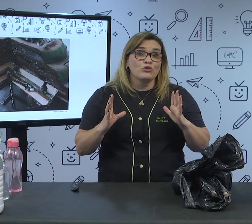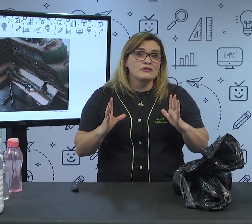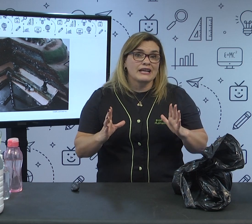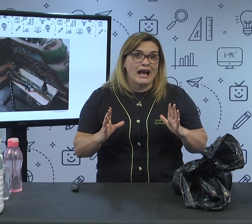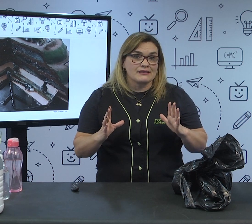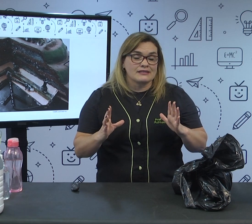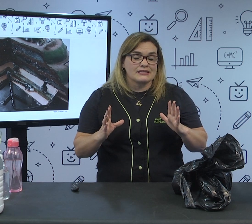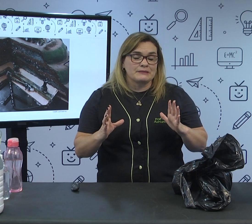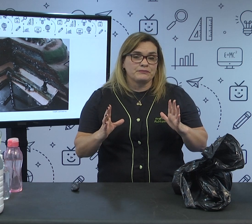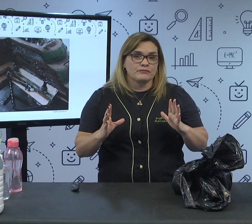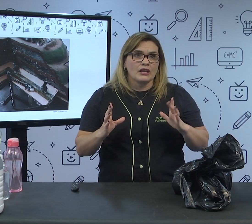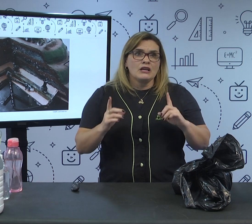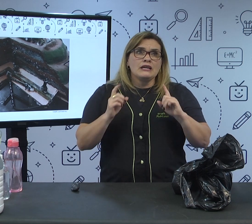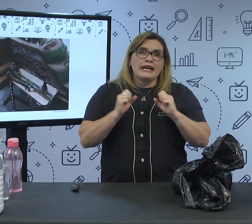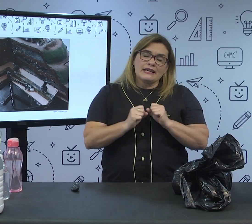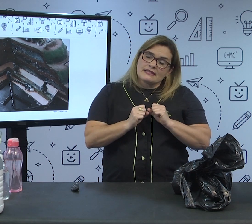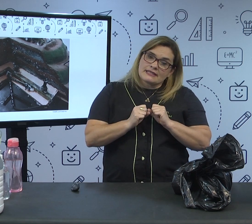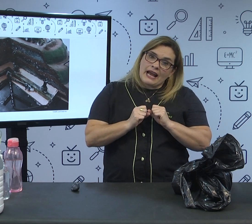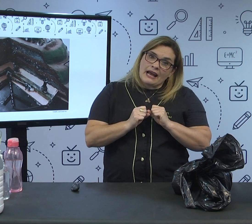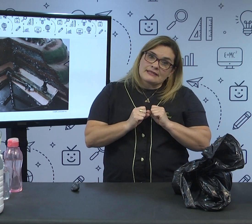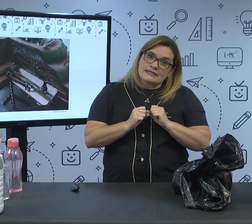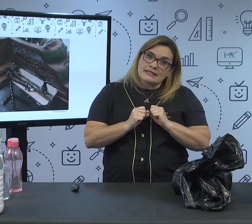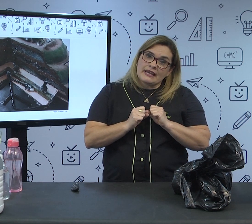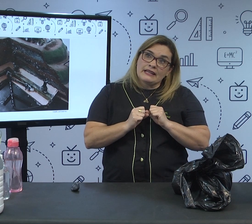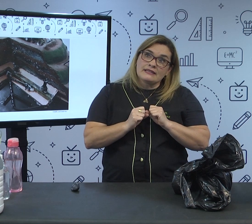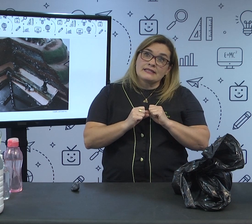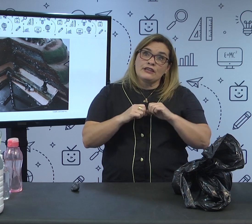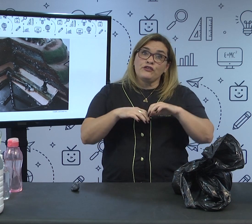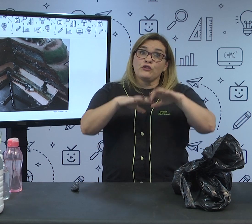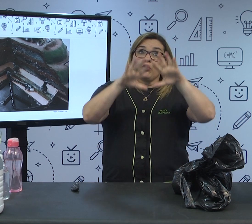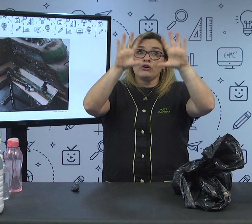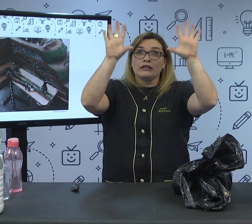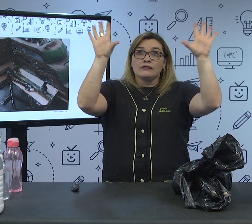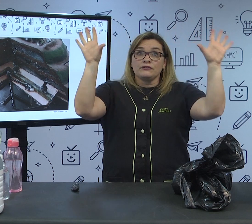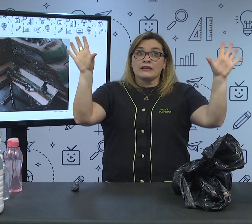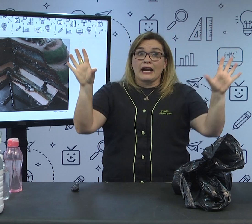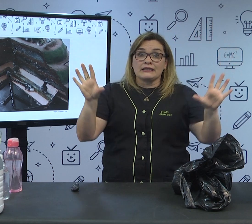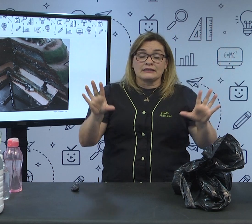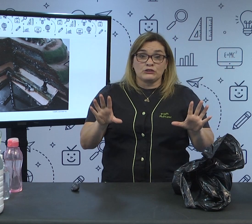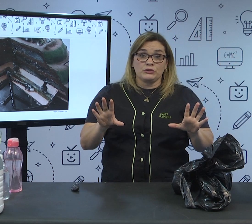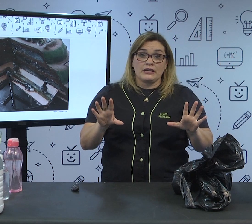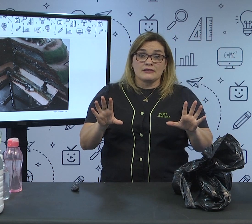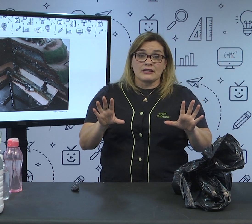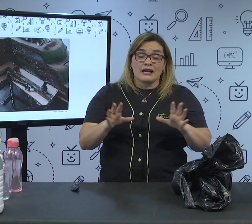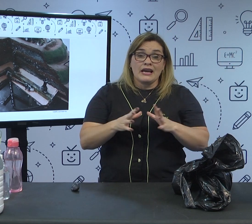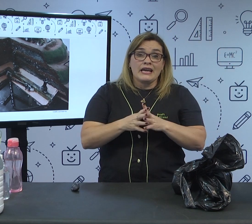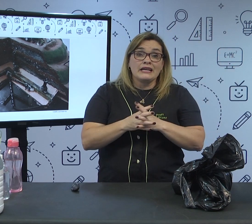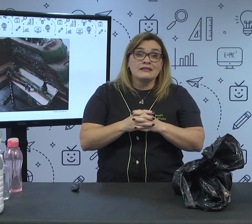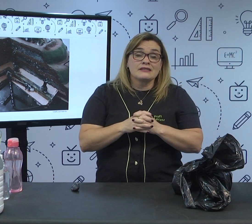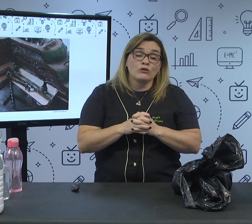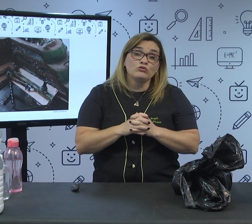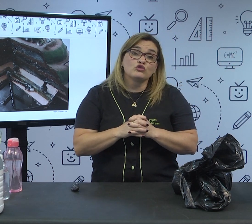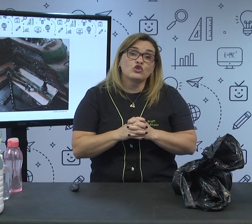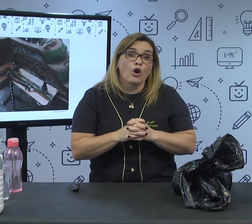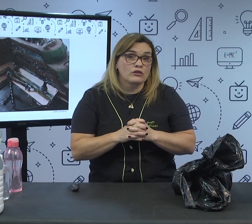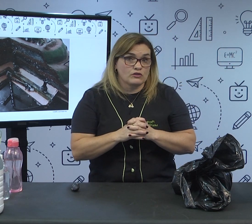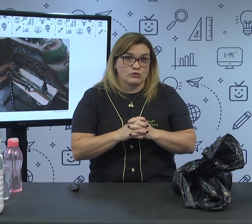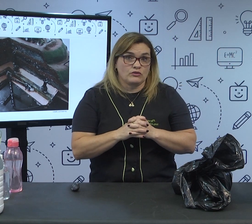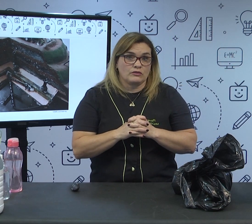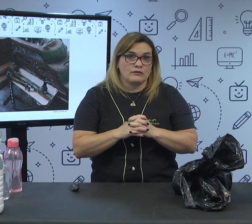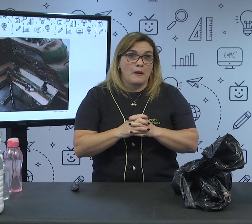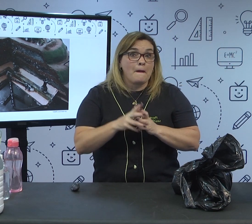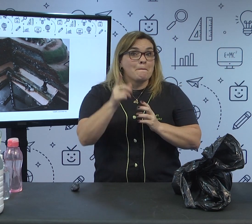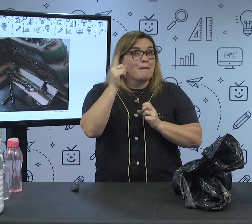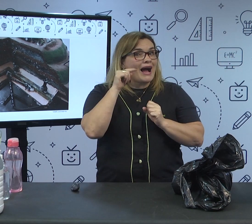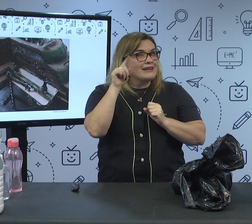são os gases. Esses gases, eles se forem ficar na natureza, eles são